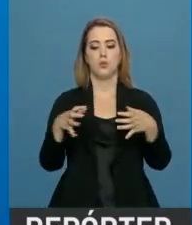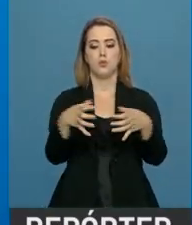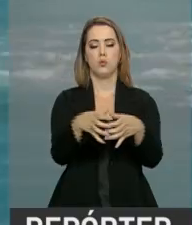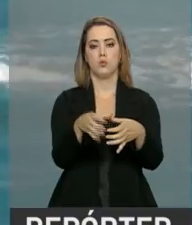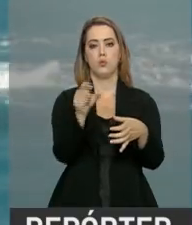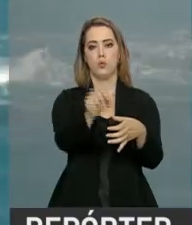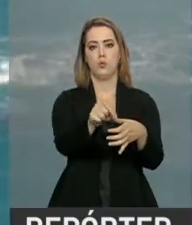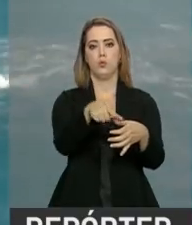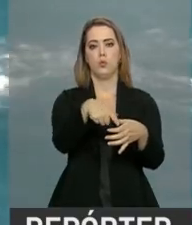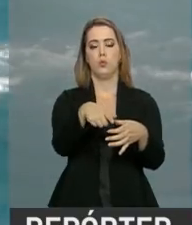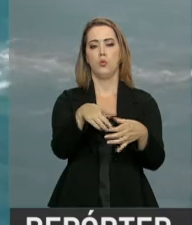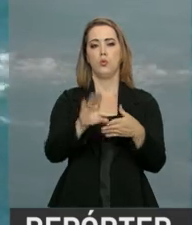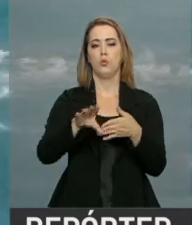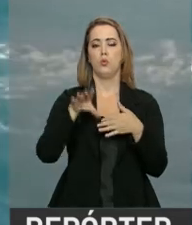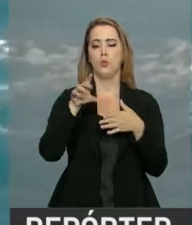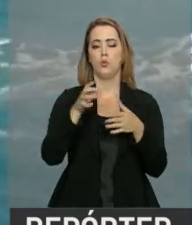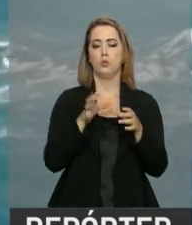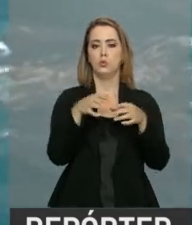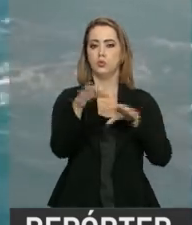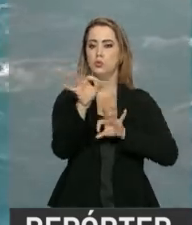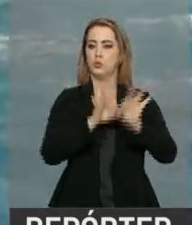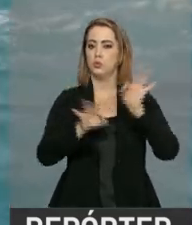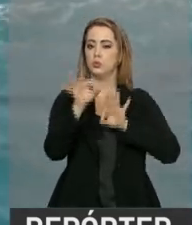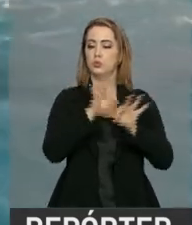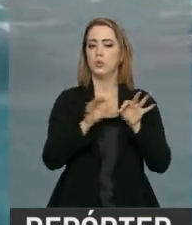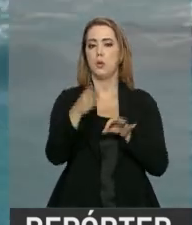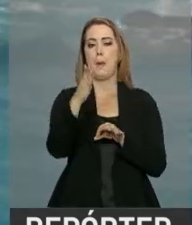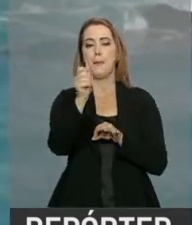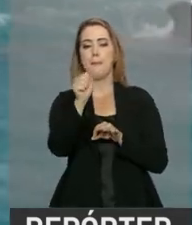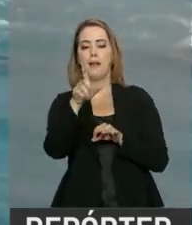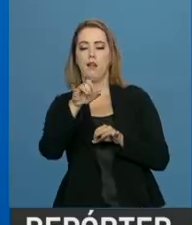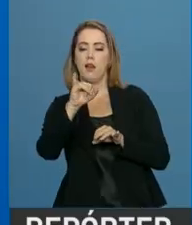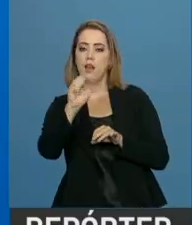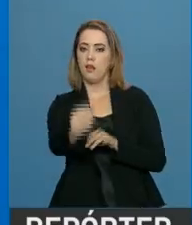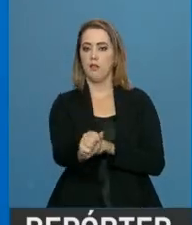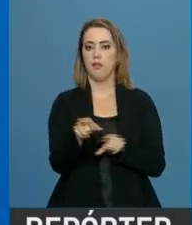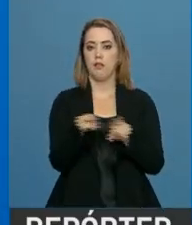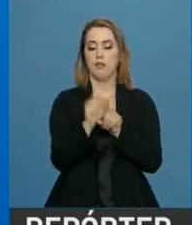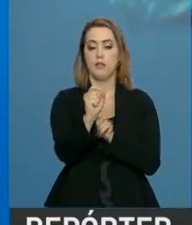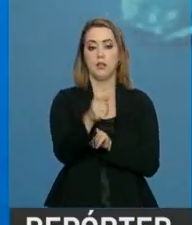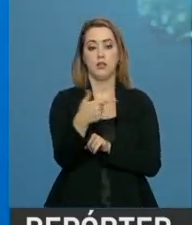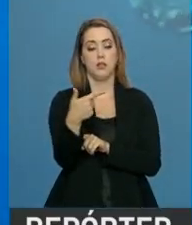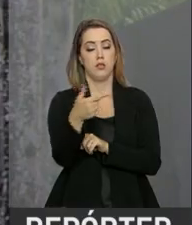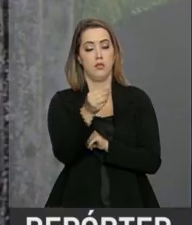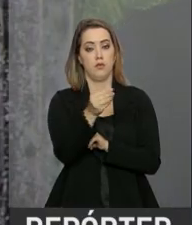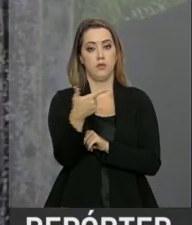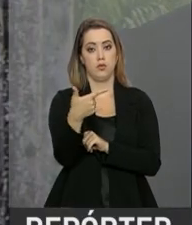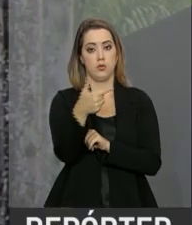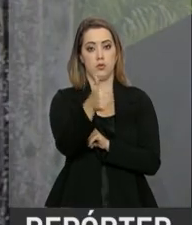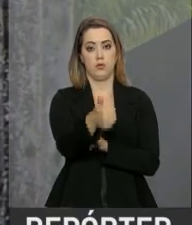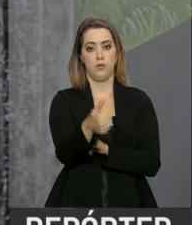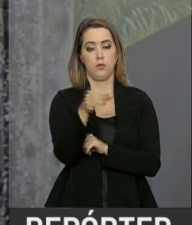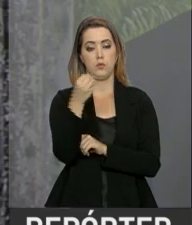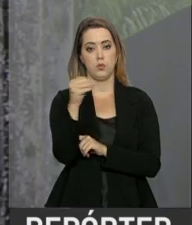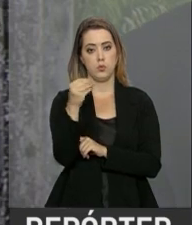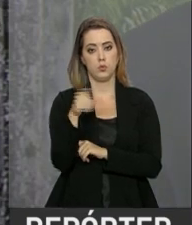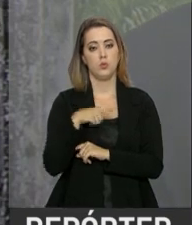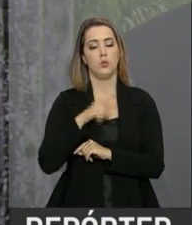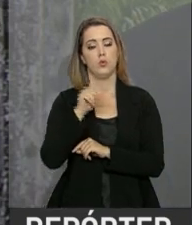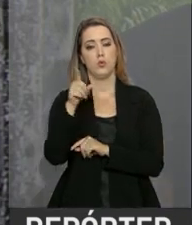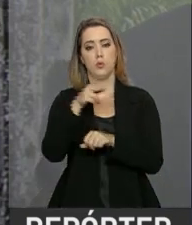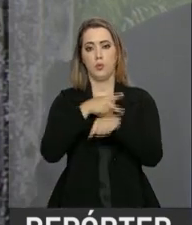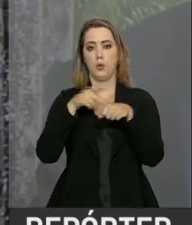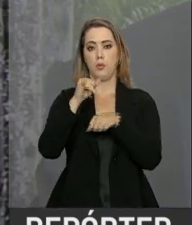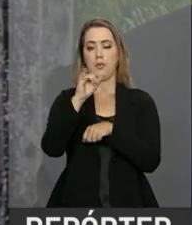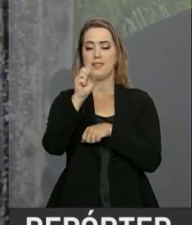Baleeira a votação acontece entre os dias 20 e 28 de outubro na Eslovênia é importante dizer que